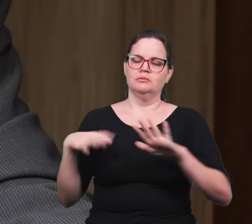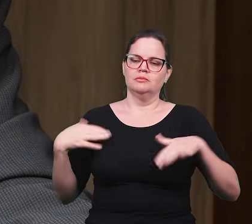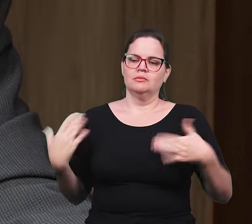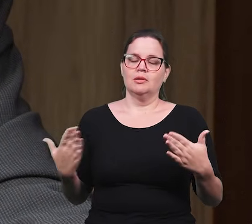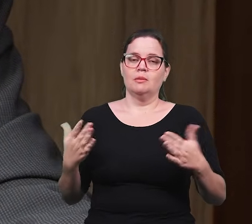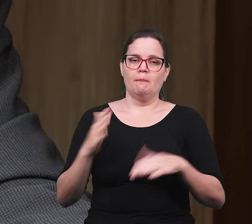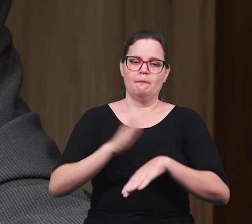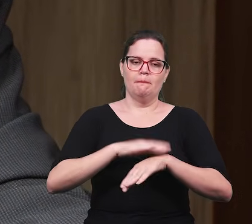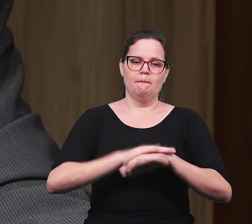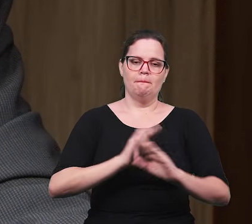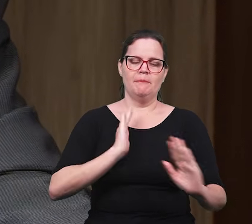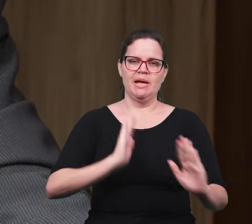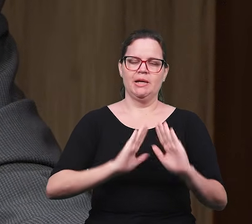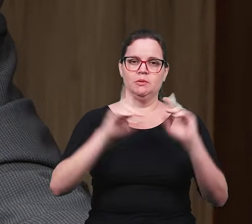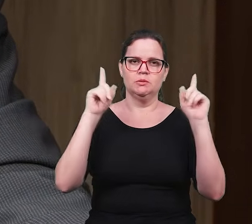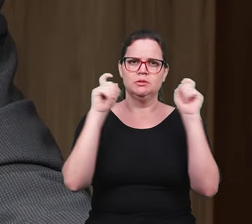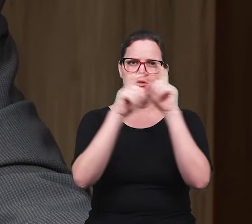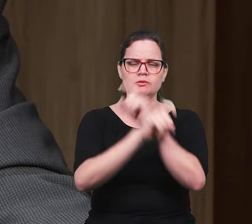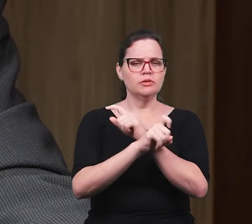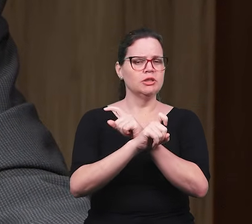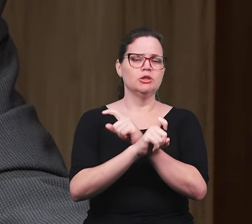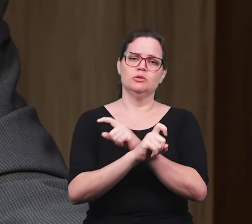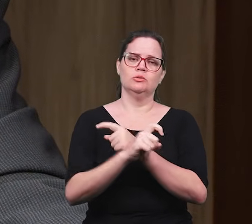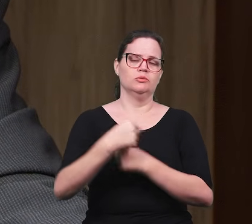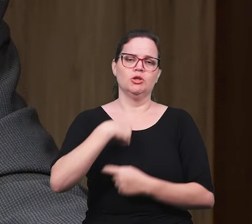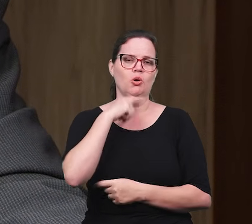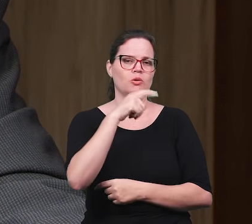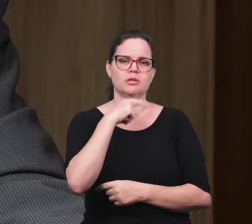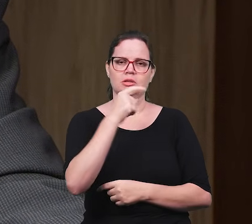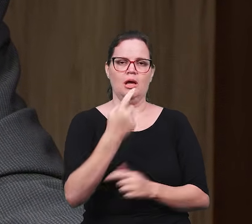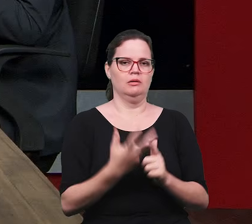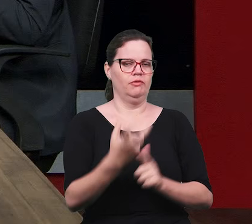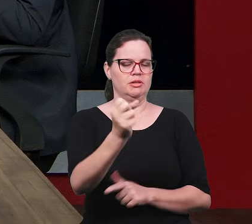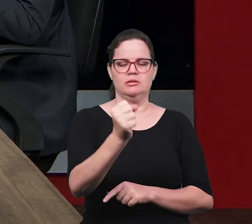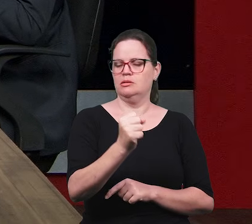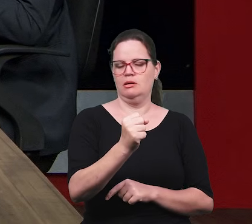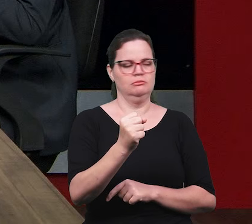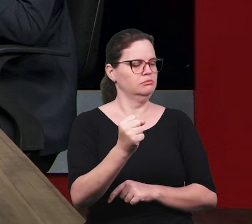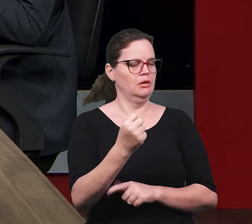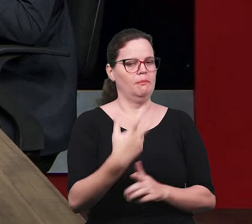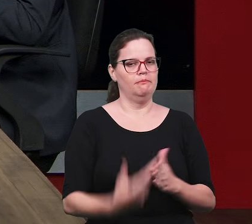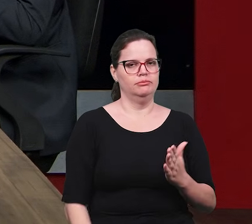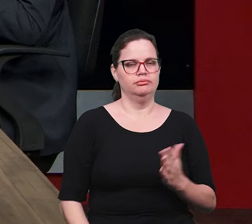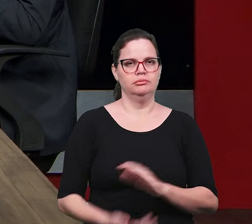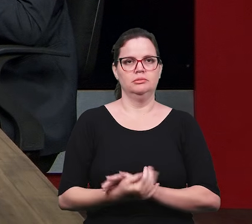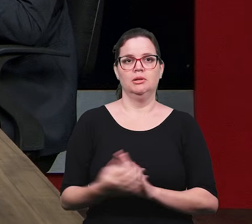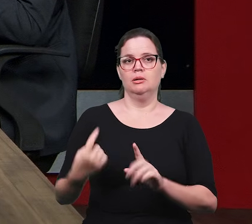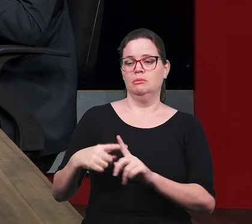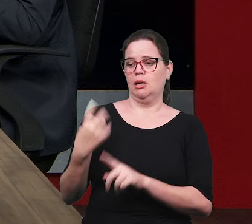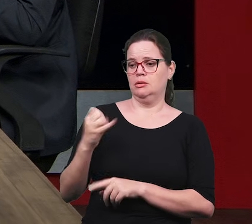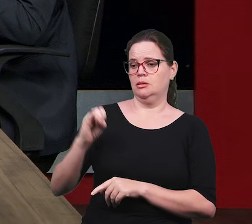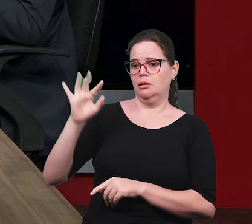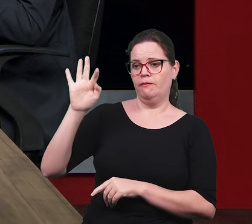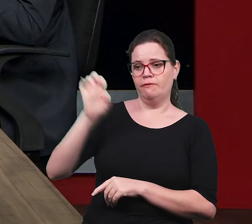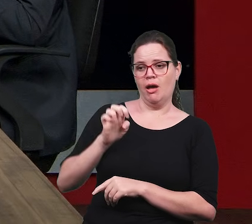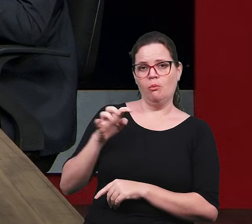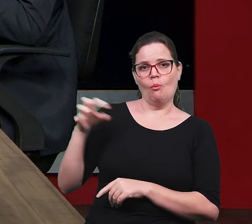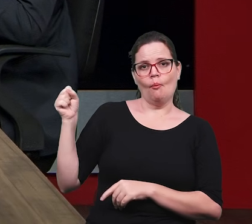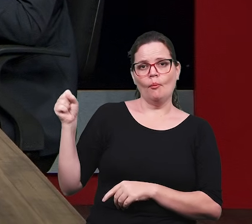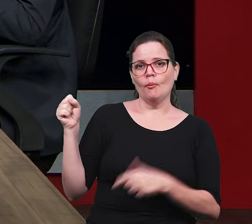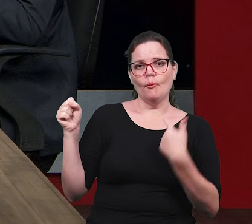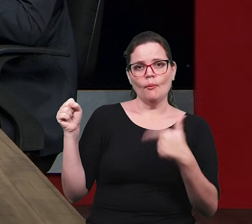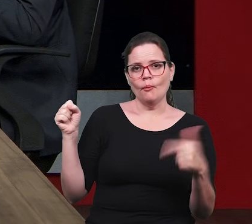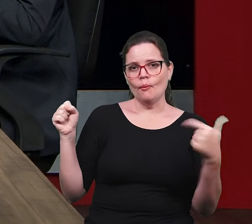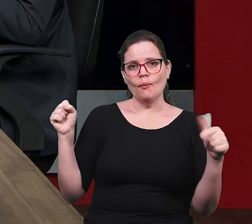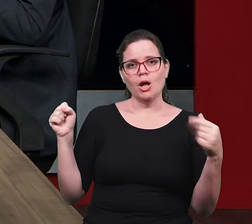suas tribulações, eles não venceriam. Eles não venceriam. Sem a fé não há vitória, né? Sim. E há o texto também